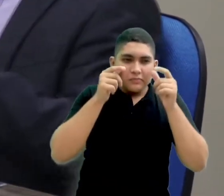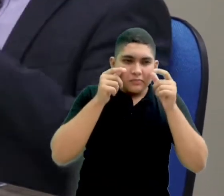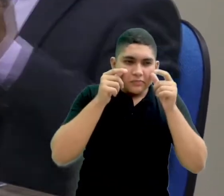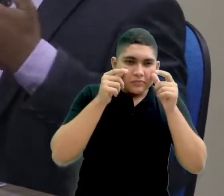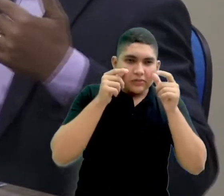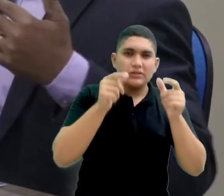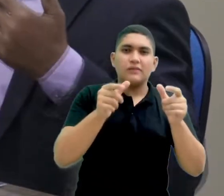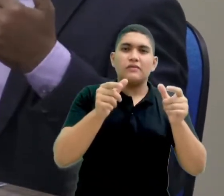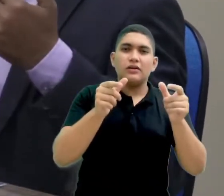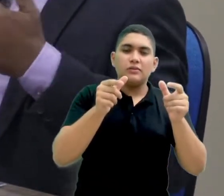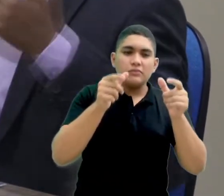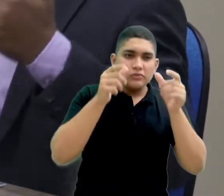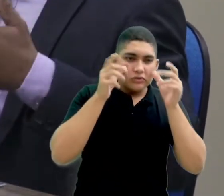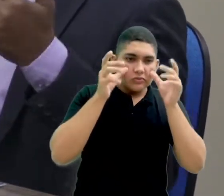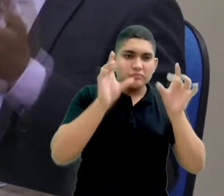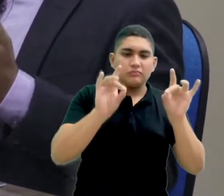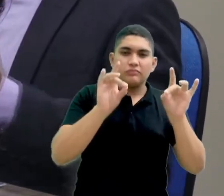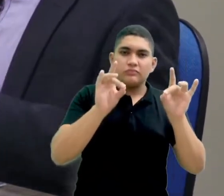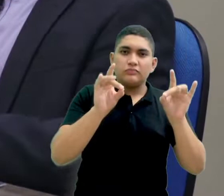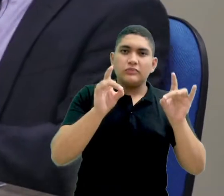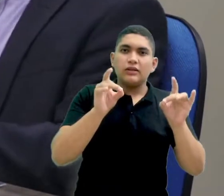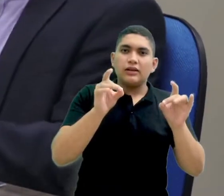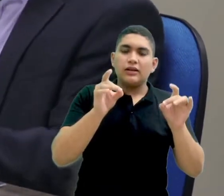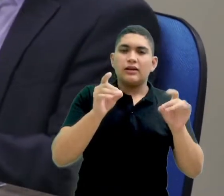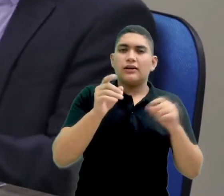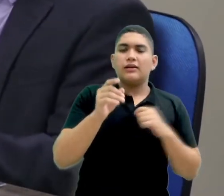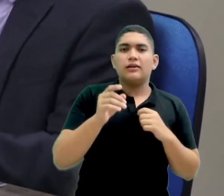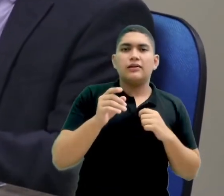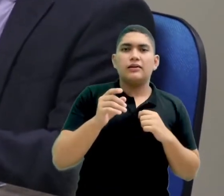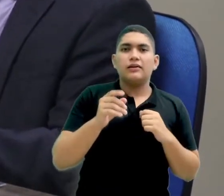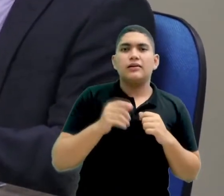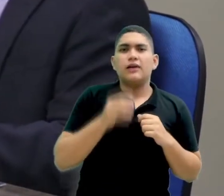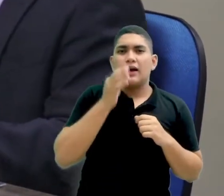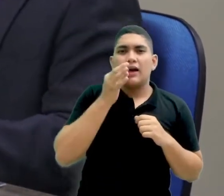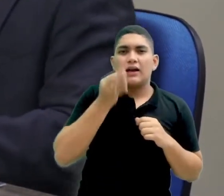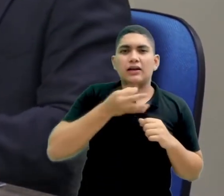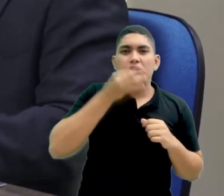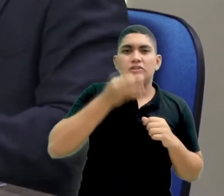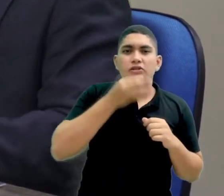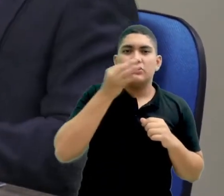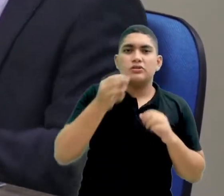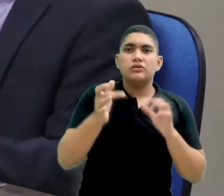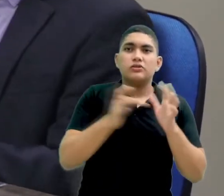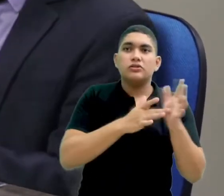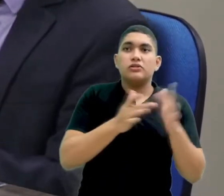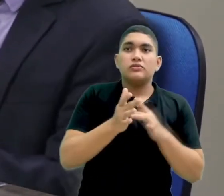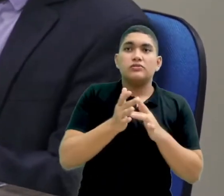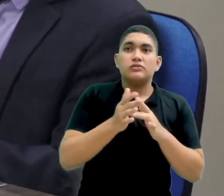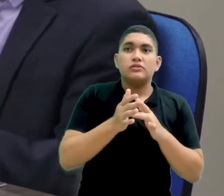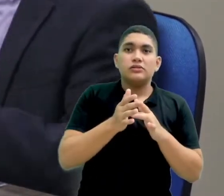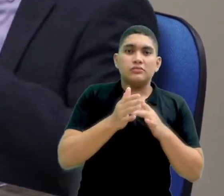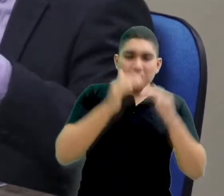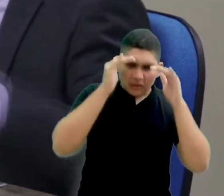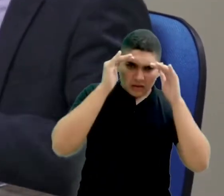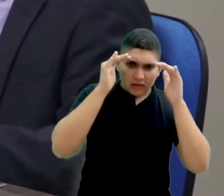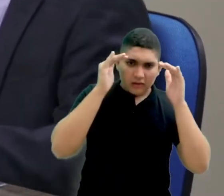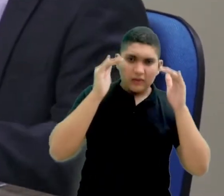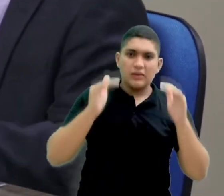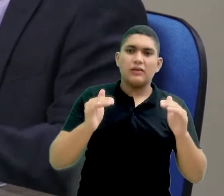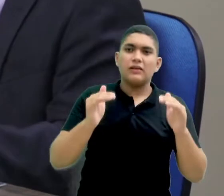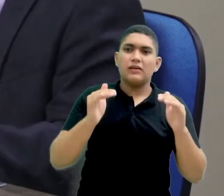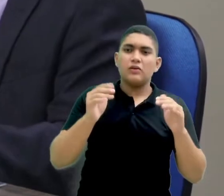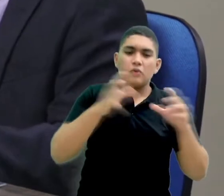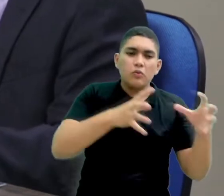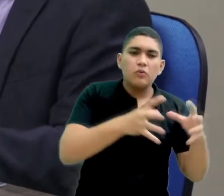eles guardavam a lei no seu exterior, mas no interior eles não guardavam. Qual seriam os maiores mandamentos,